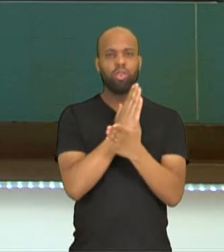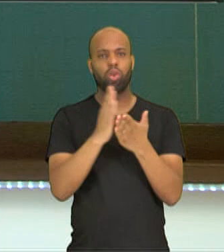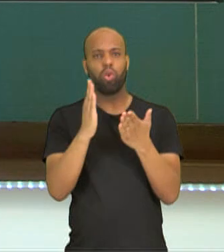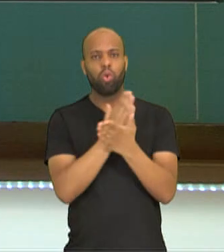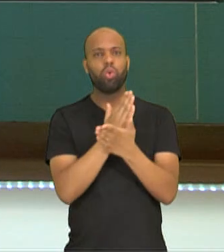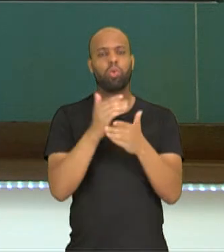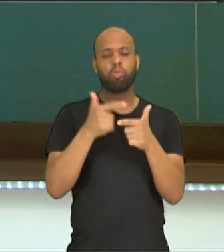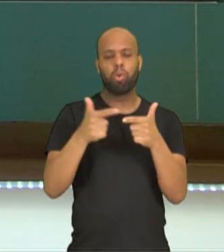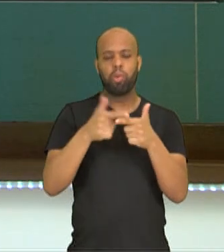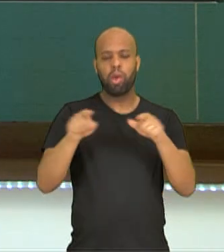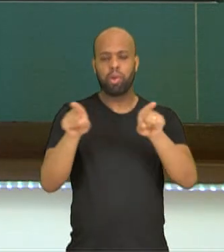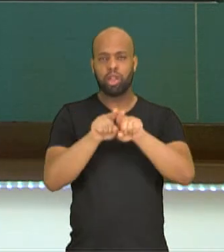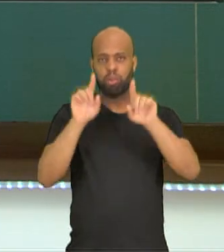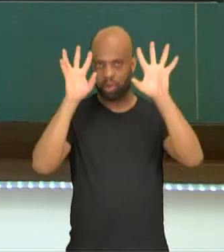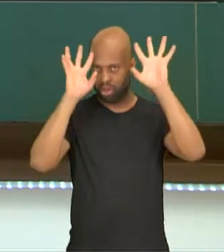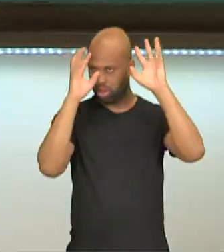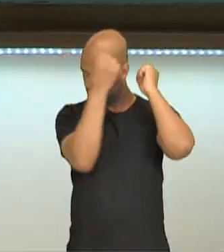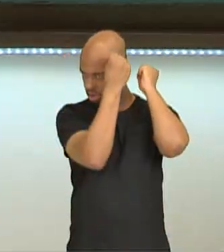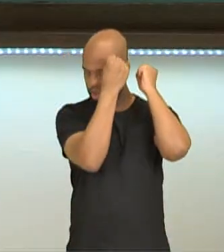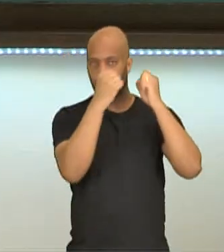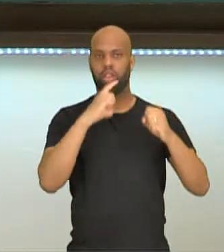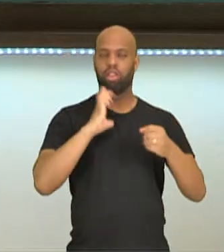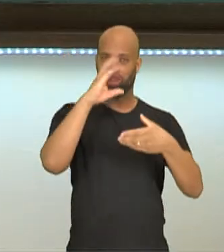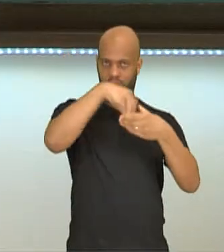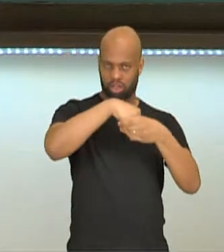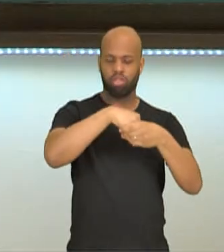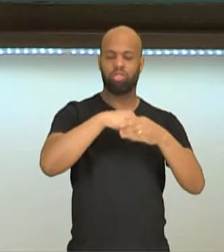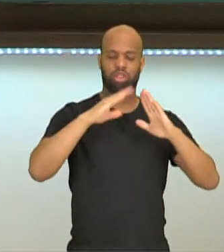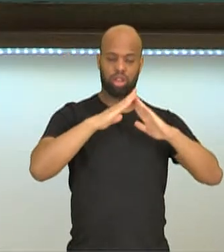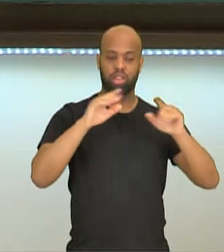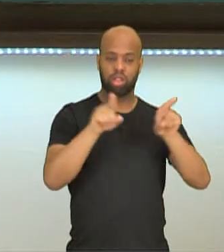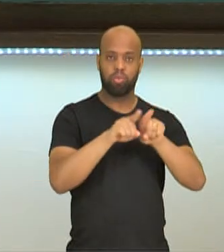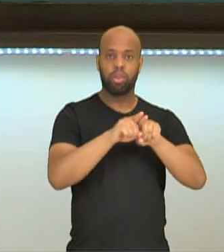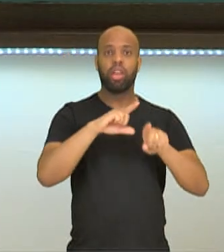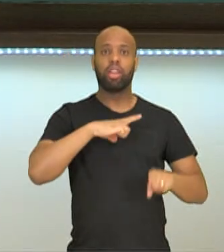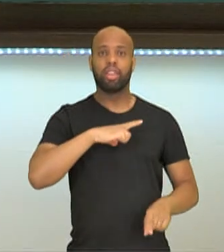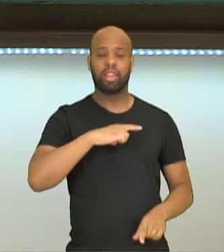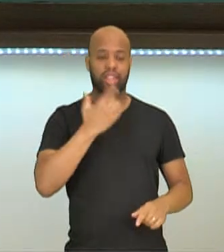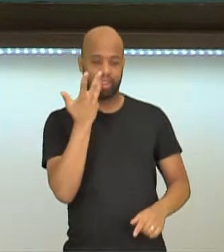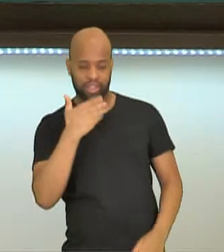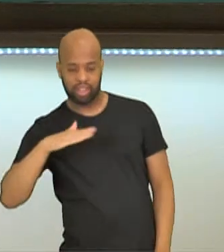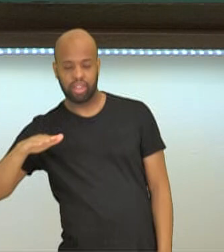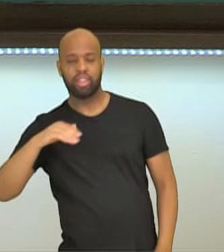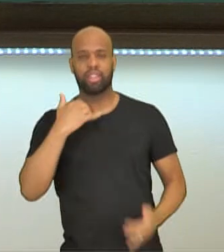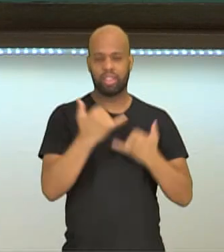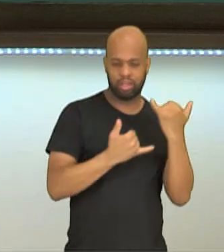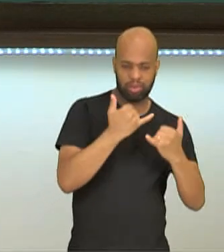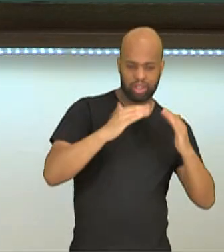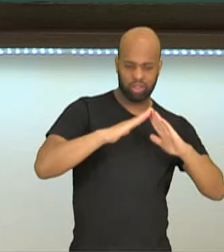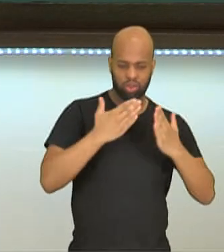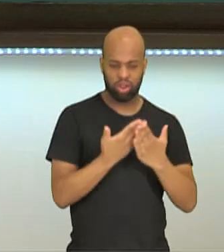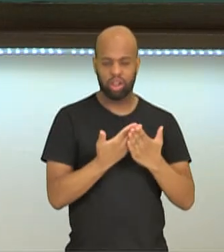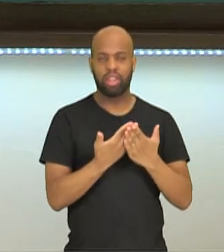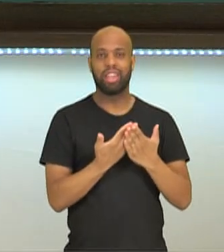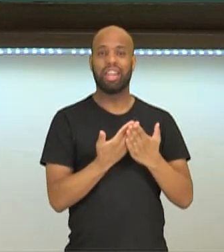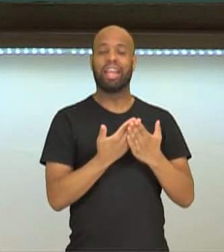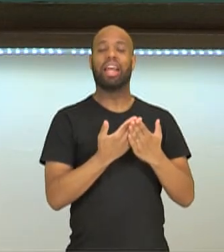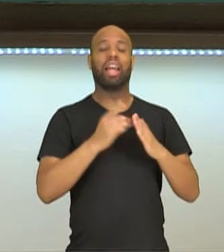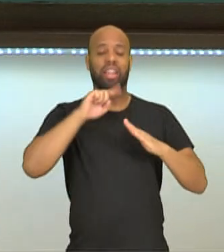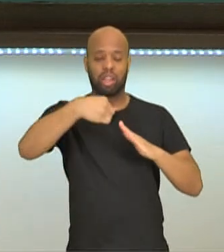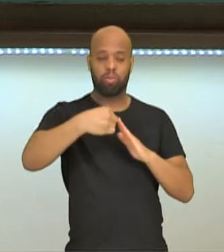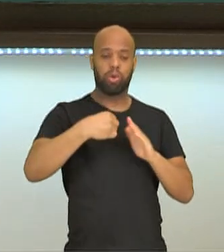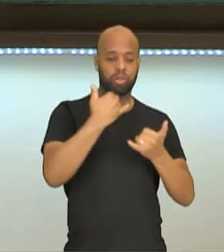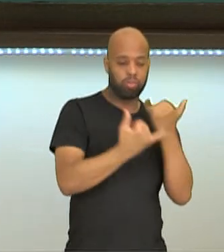dentro da casa. Tem a criança que brinca de escolinha e que muitas vezes reproduz na brincadeira como que é a vida na escola